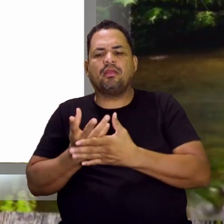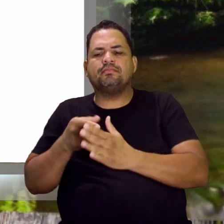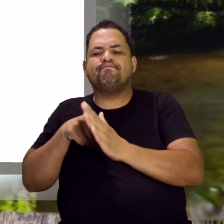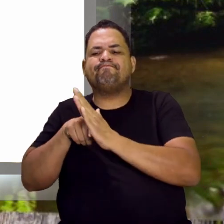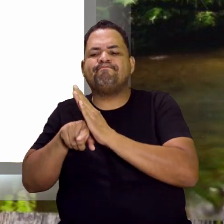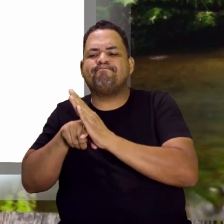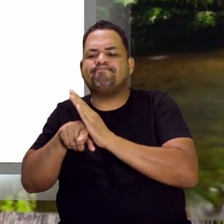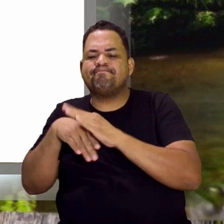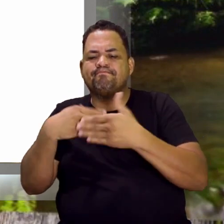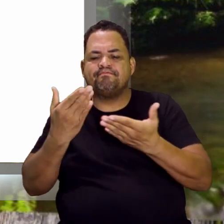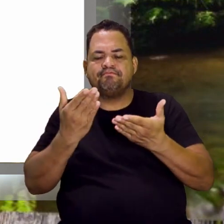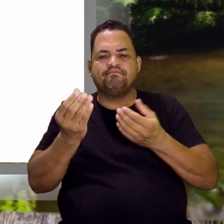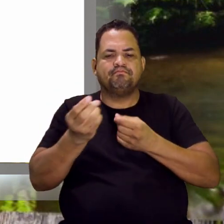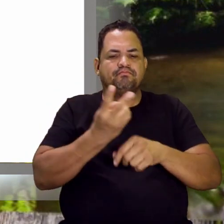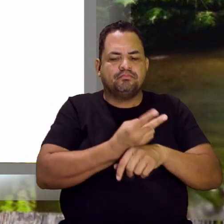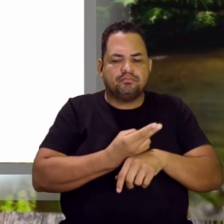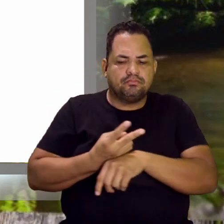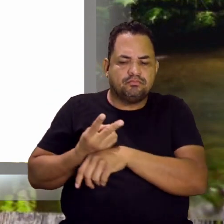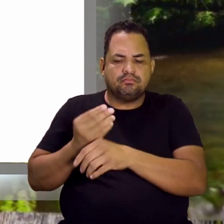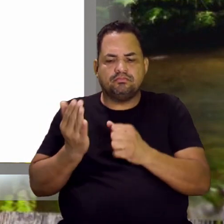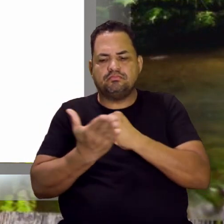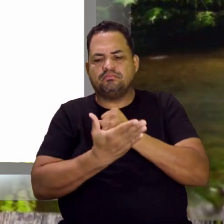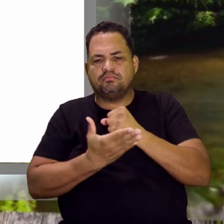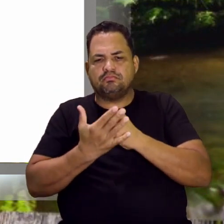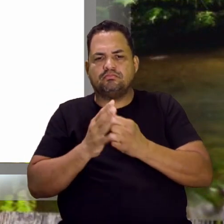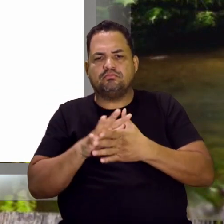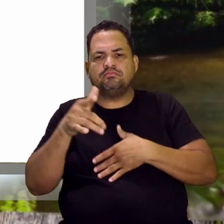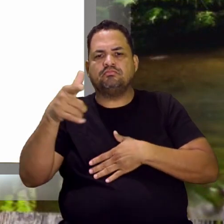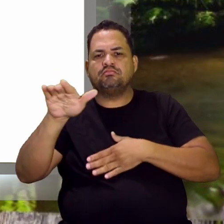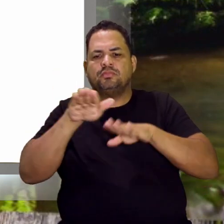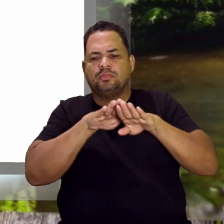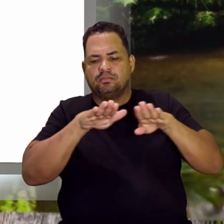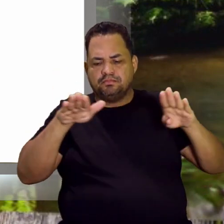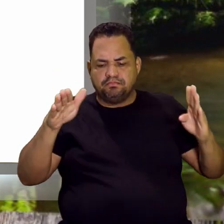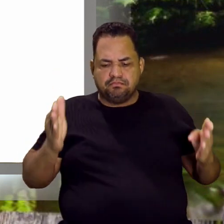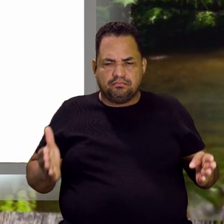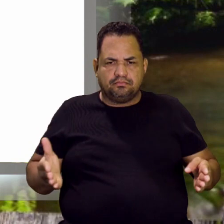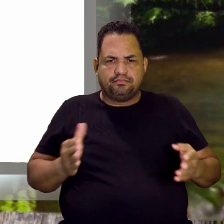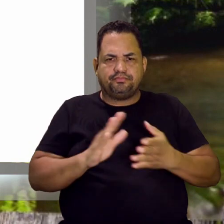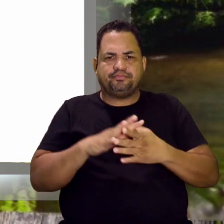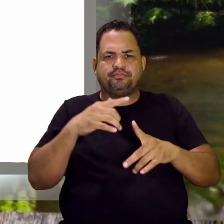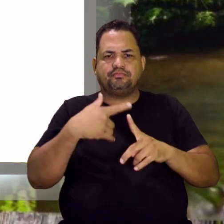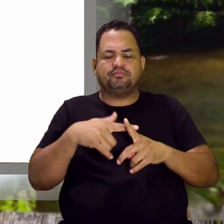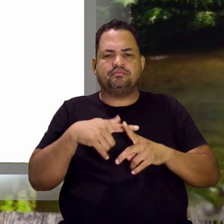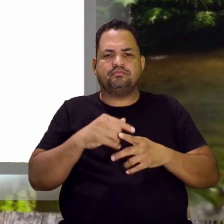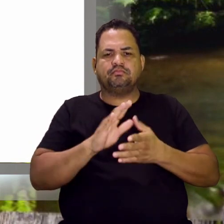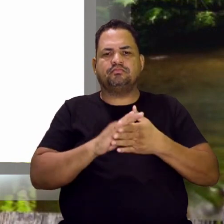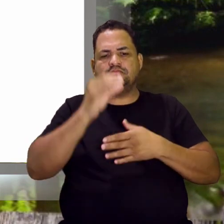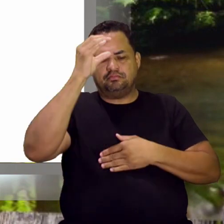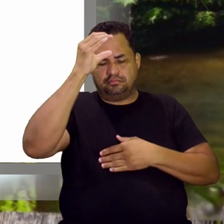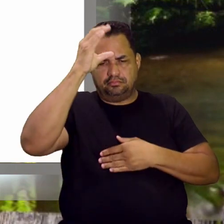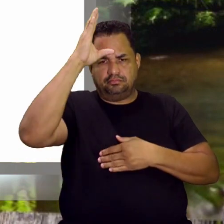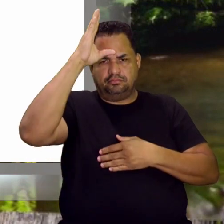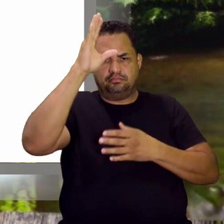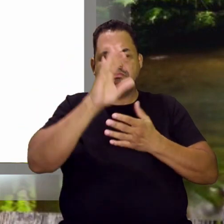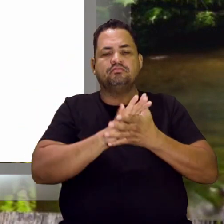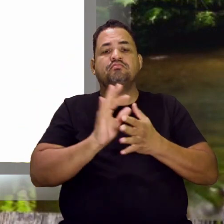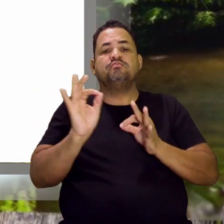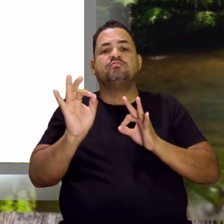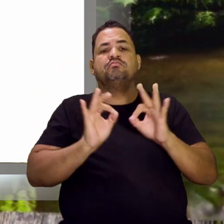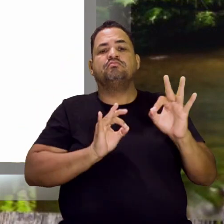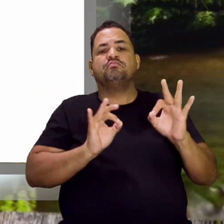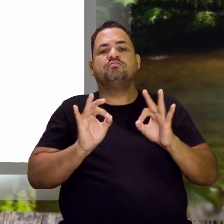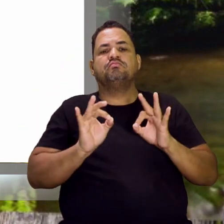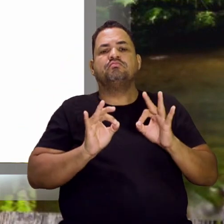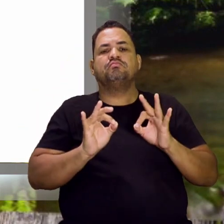coisa para fazer aquela mesa. Eu tive que me basear em outra mesa, né? Por quê? Porque o conhecimento, ele é feito,